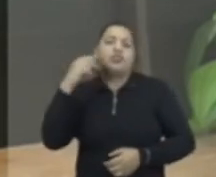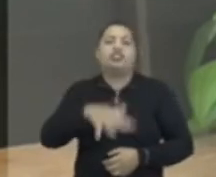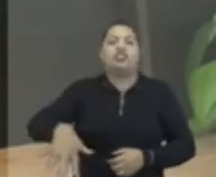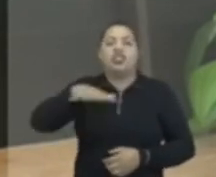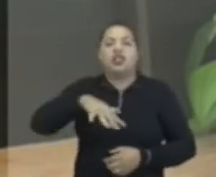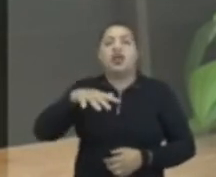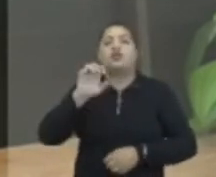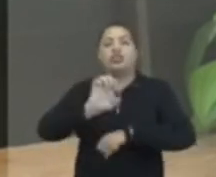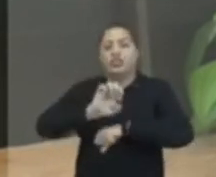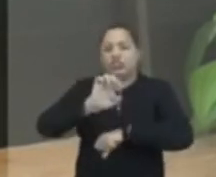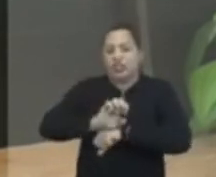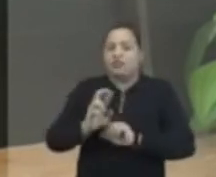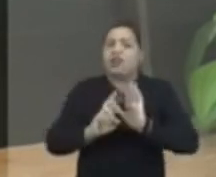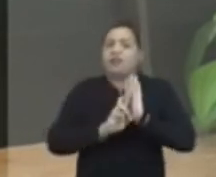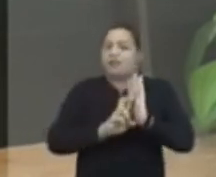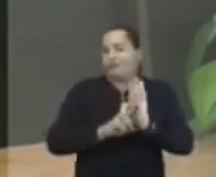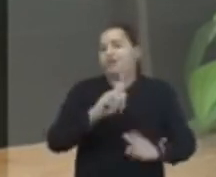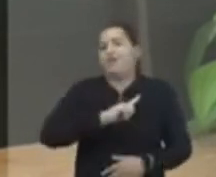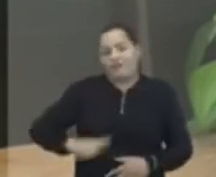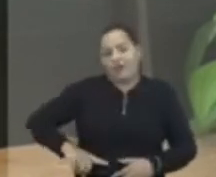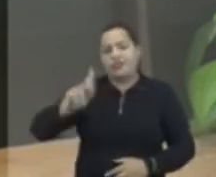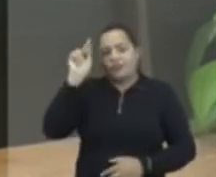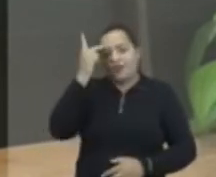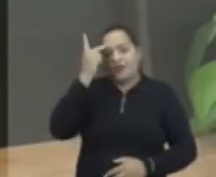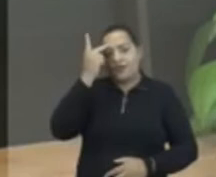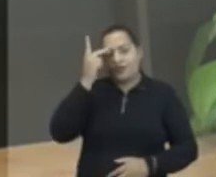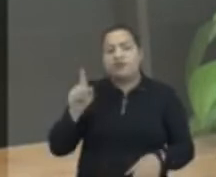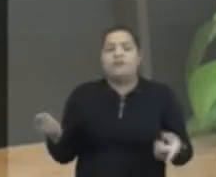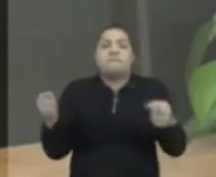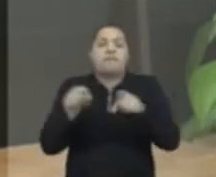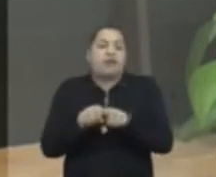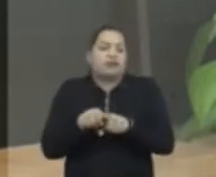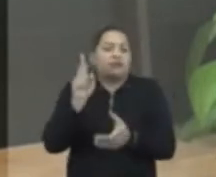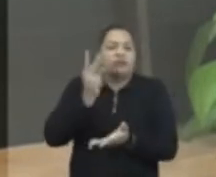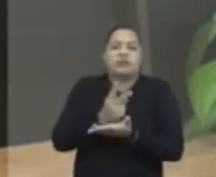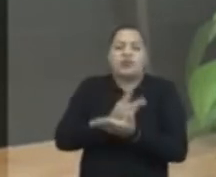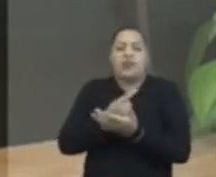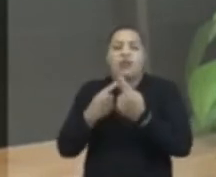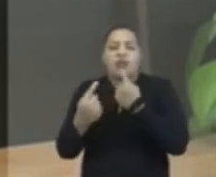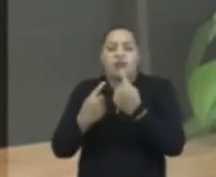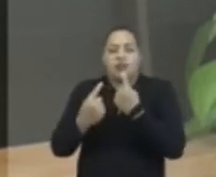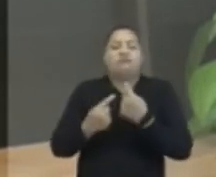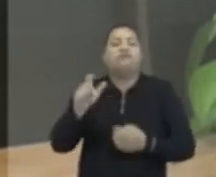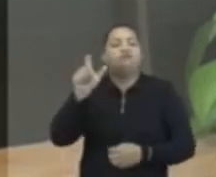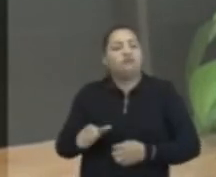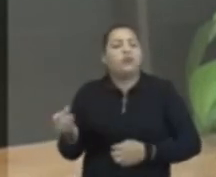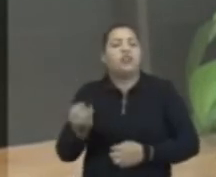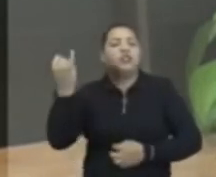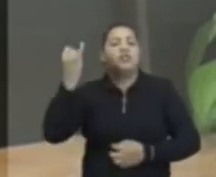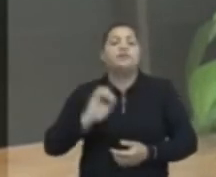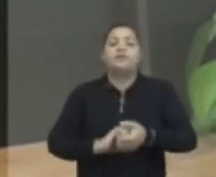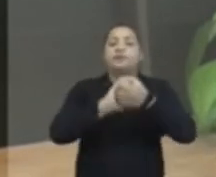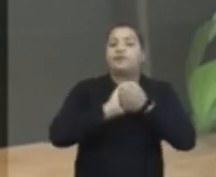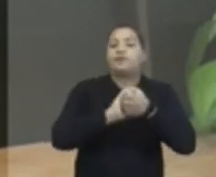o Governador do Estado do Pará. Cefé também sempre um parceiro de diálogo institucional, sempre importante. Cumprimentar